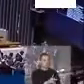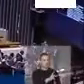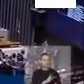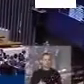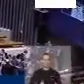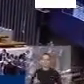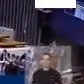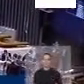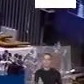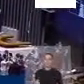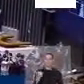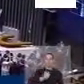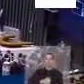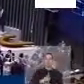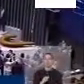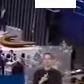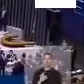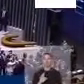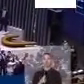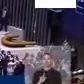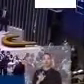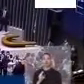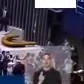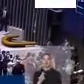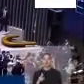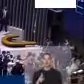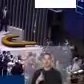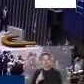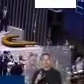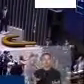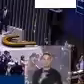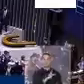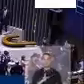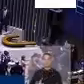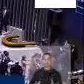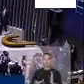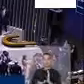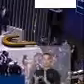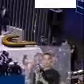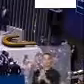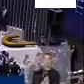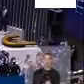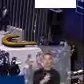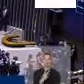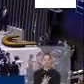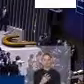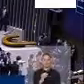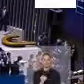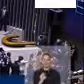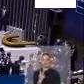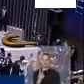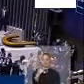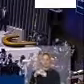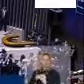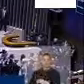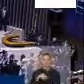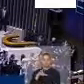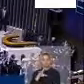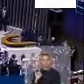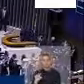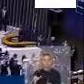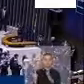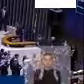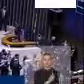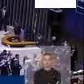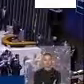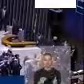Arthur Lira, do PP, que foi eleito presidente da Câmara com 302 votos, eleito no primeiro